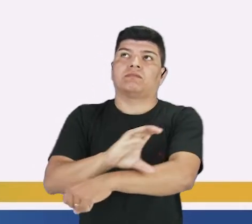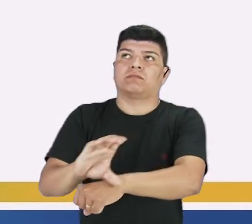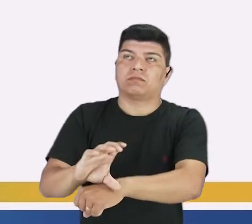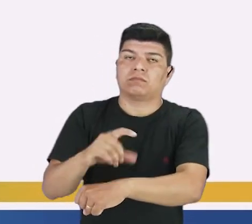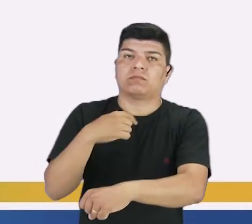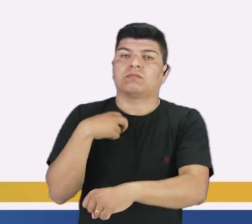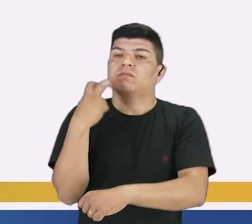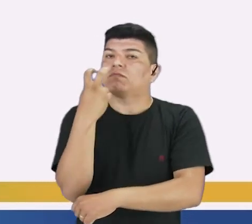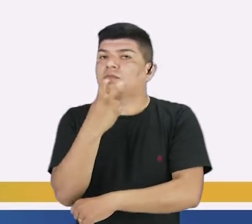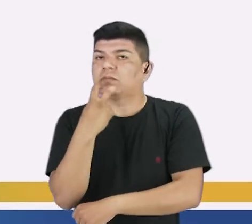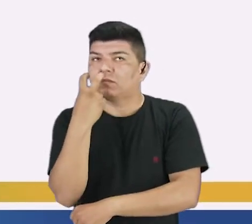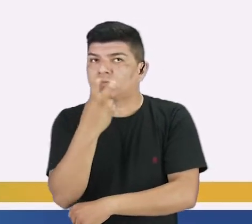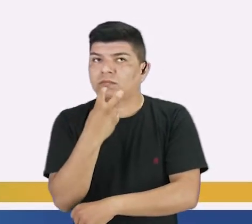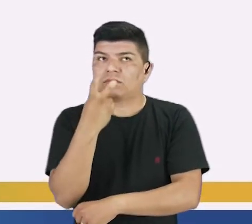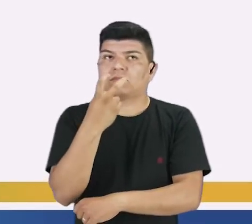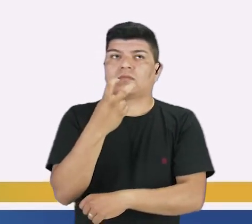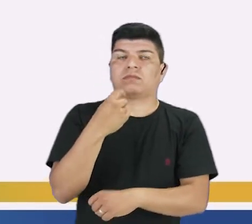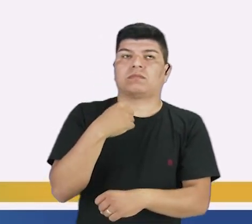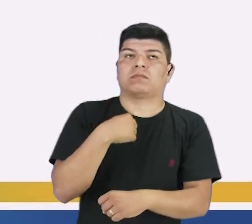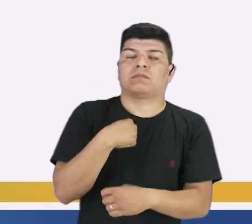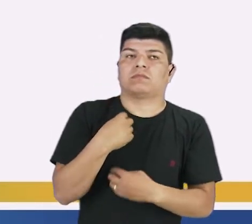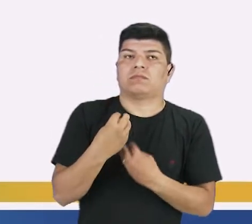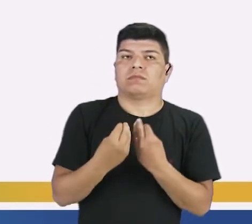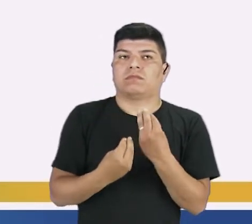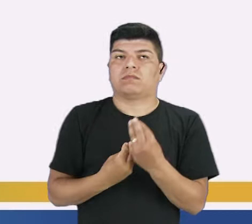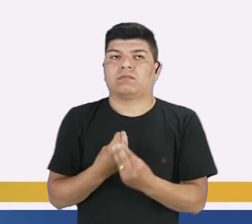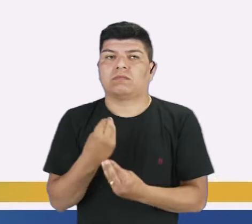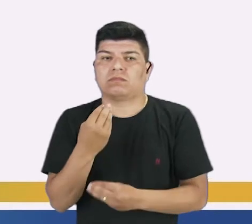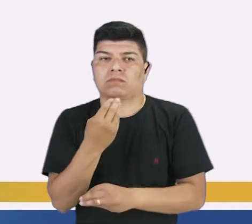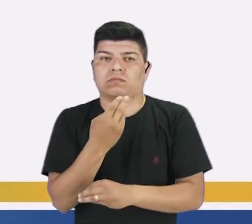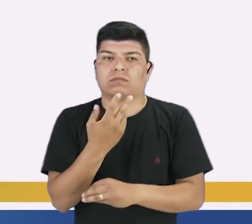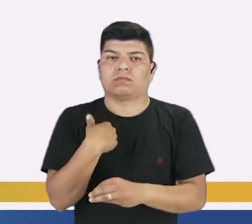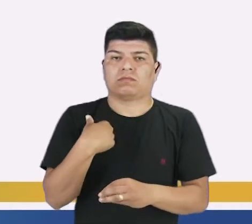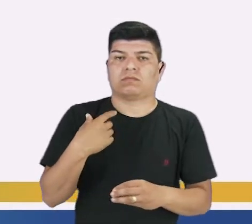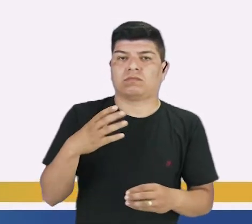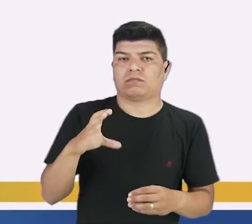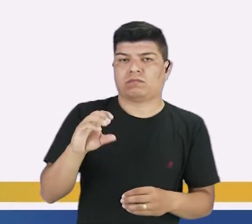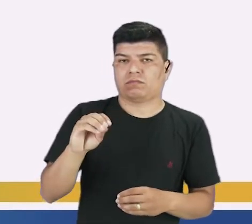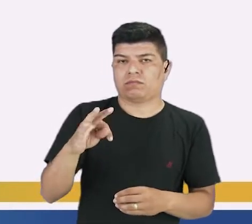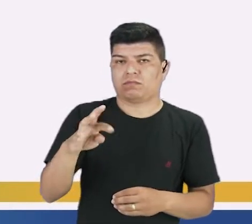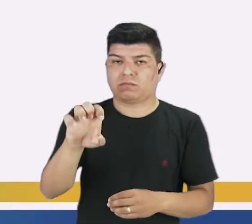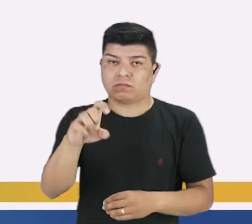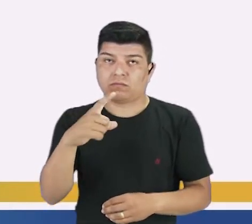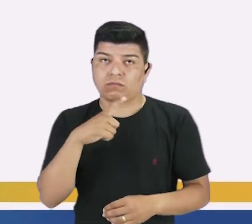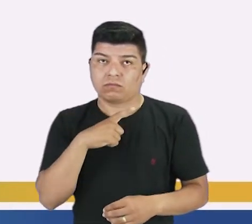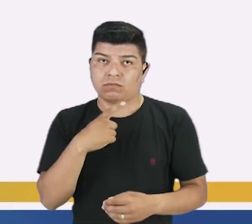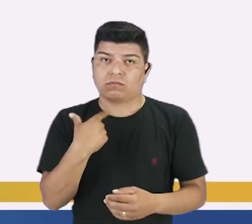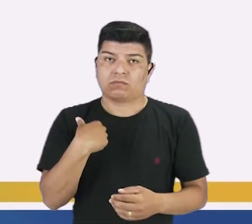mais oral, não é? Que era mais na corte, etc. Que vocês